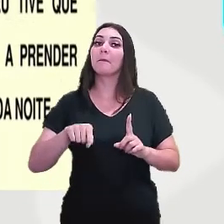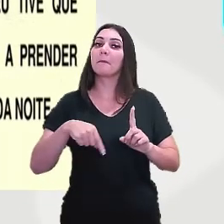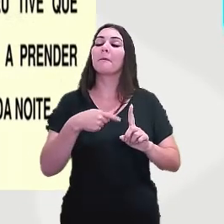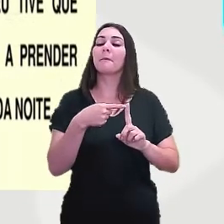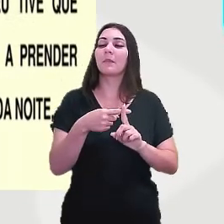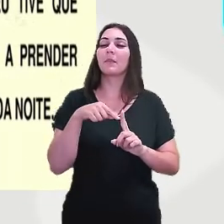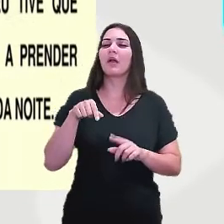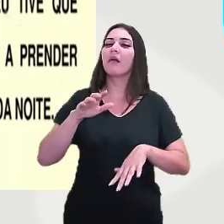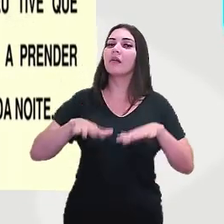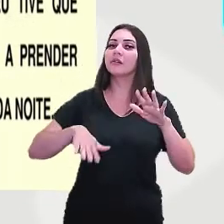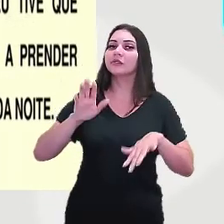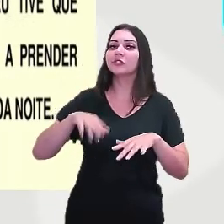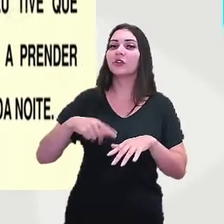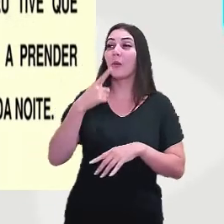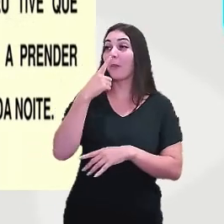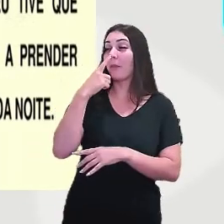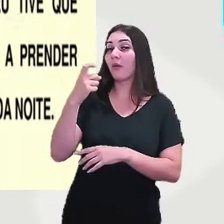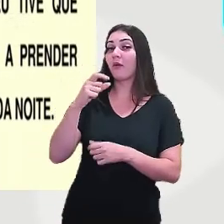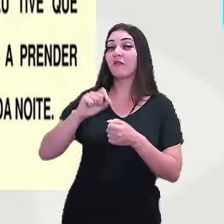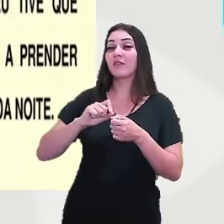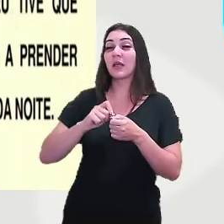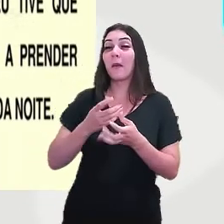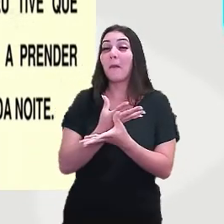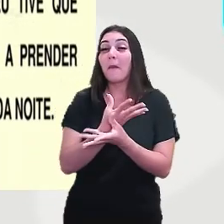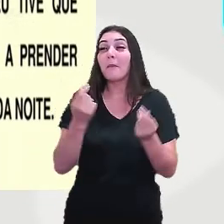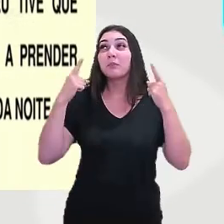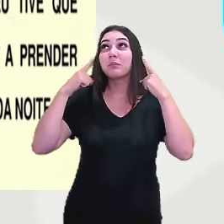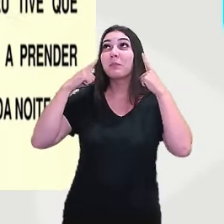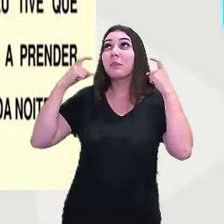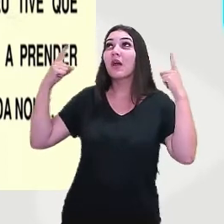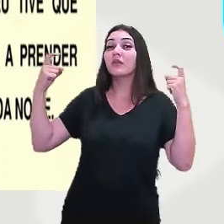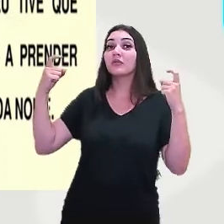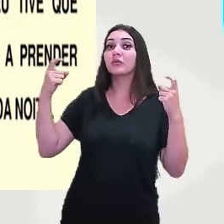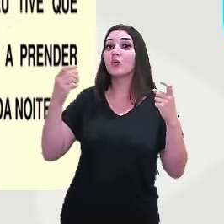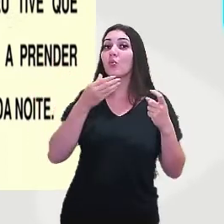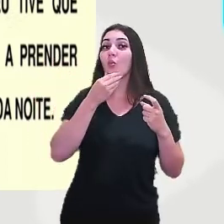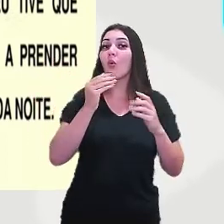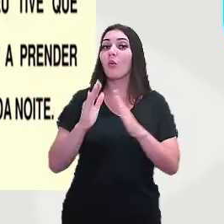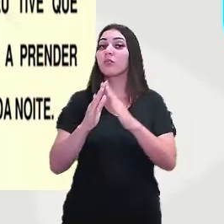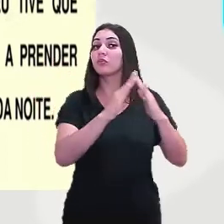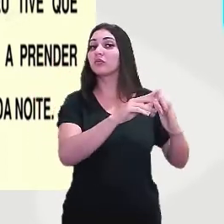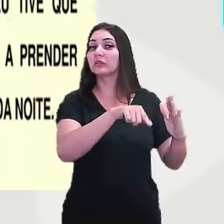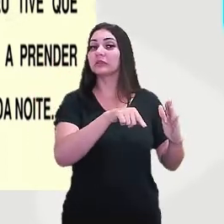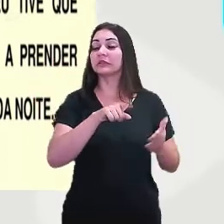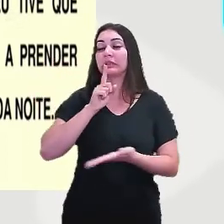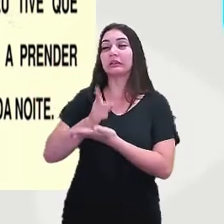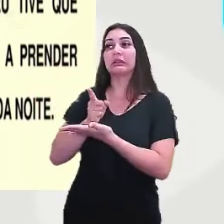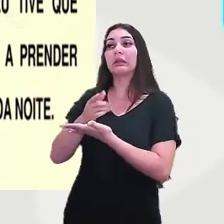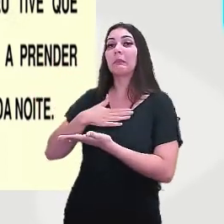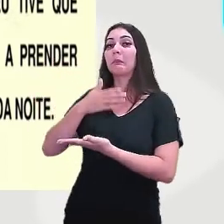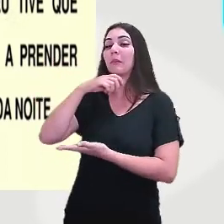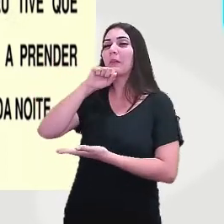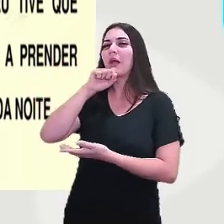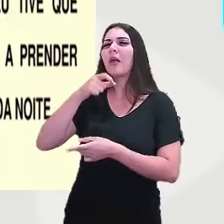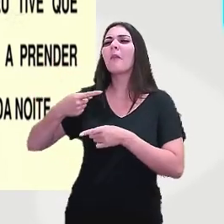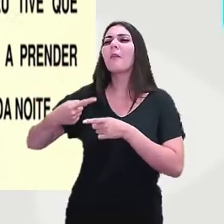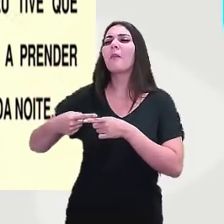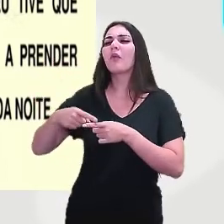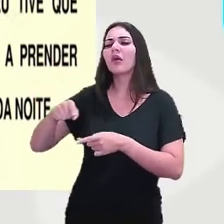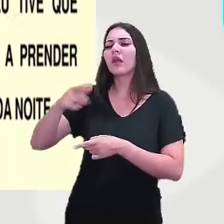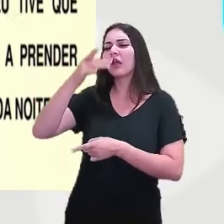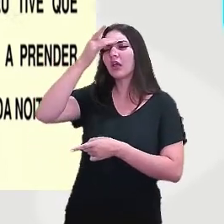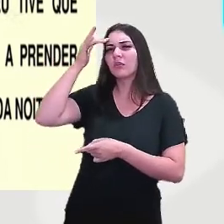Mas, às vezes, o Pum fazia muito barulho e um dia o vizinho acabou reclamando com meu pai. Por que será que